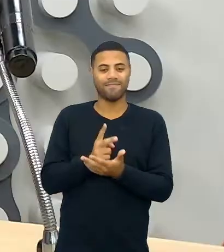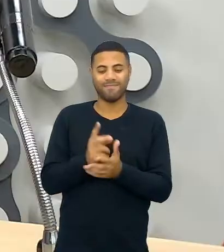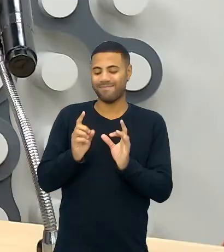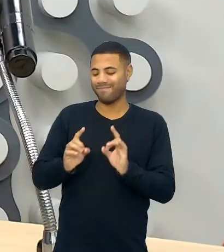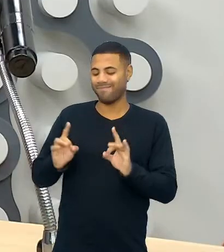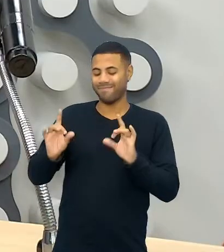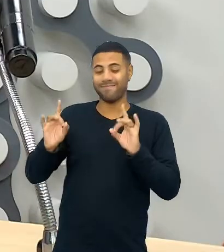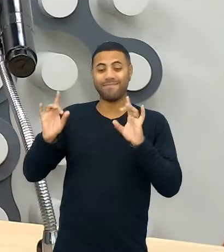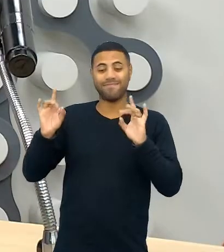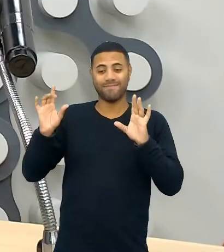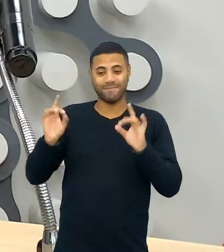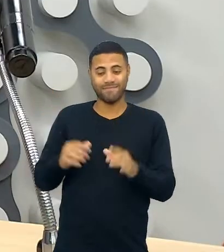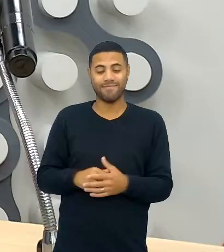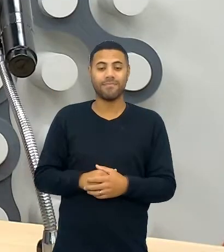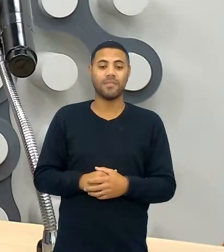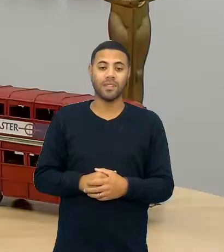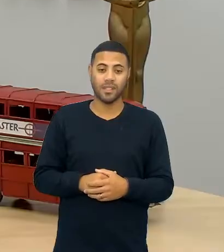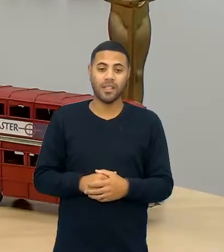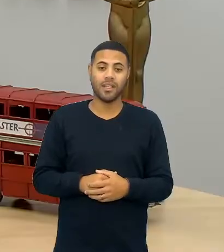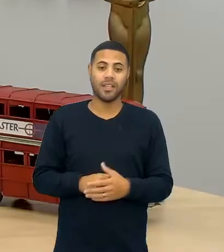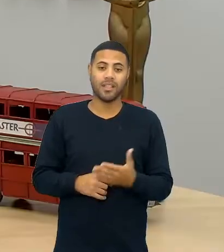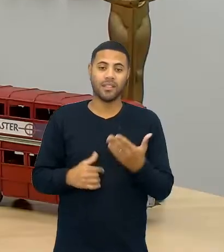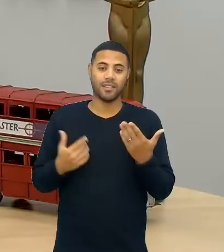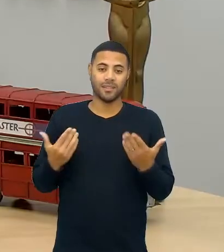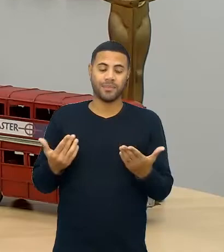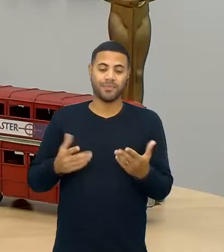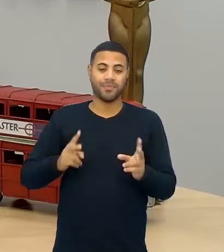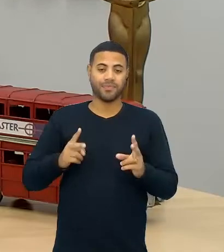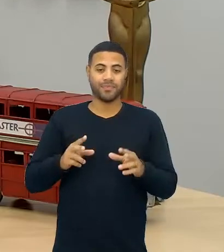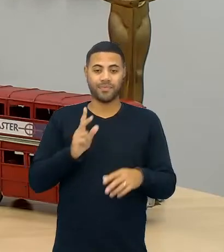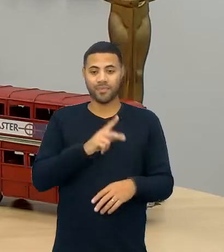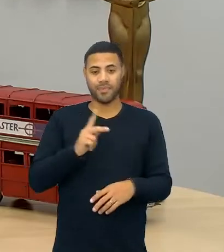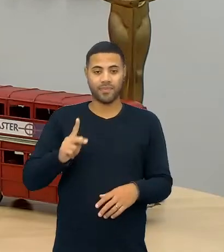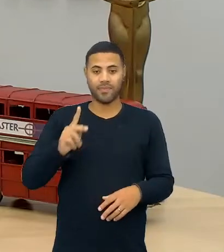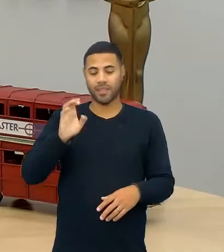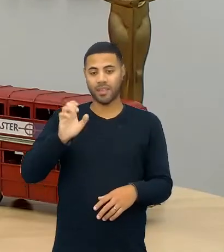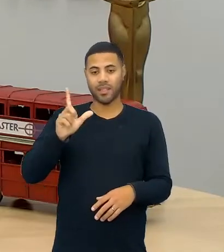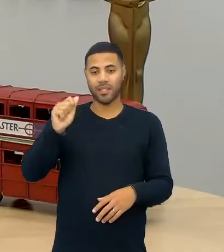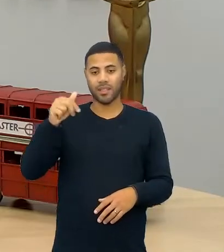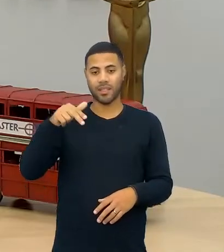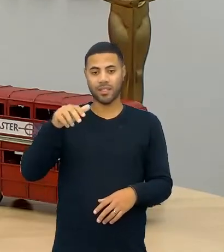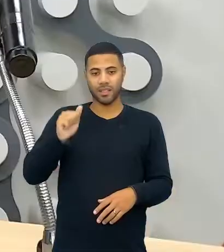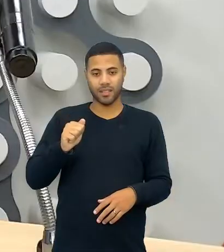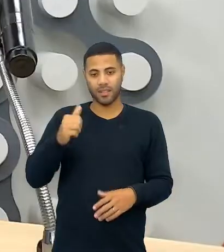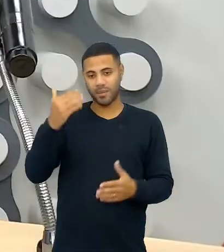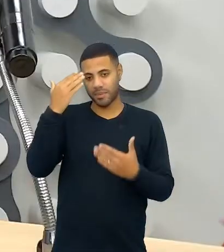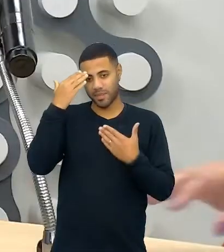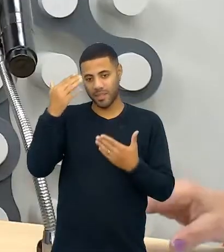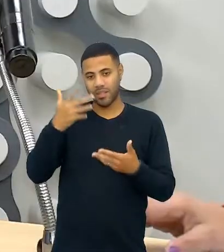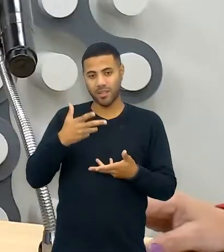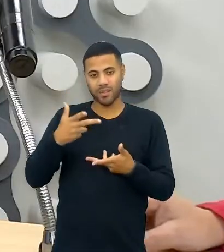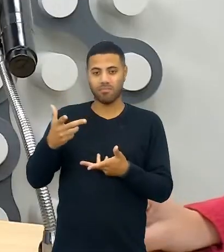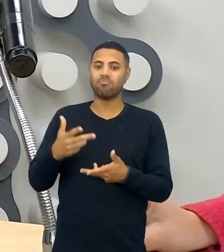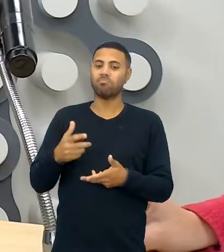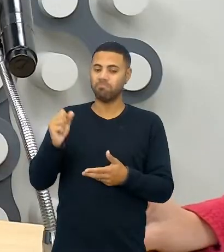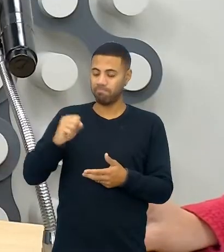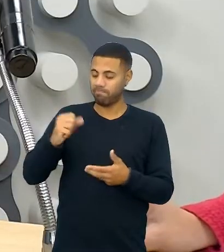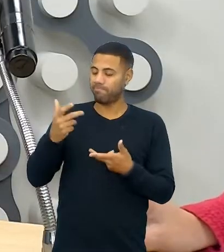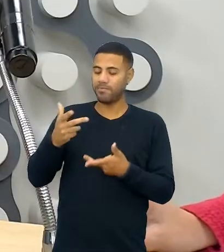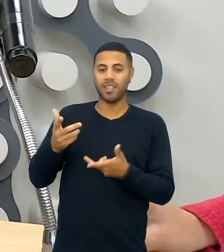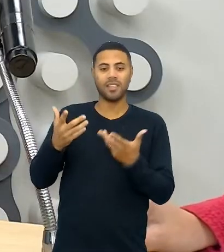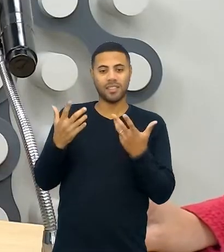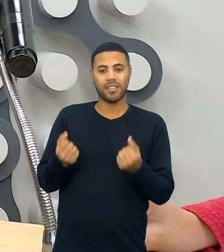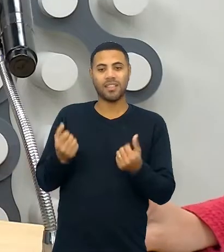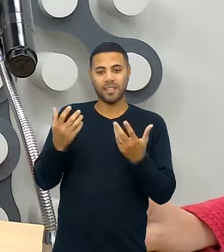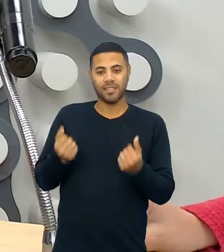aprofundamento. Olha, eu já convidei, vem para o Se Liga na Mídia, professora Ilana. Muito obrigada pelo convite. Convidou, eu aceito